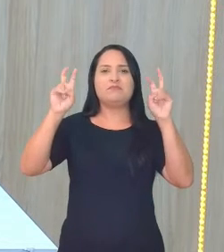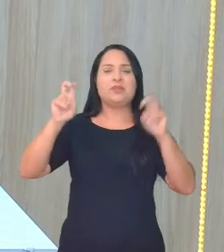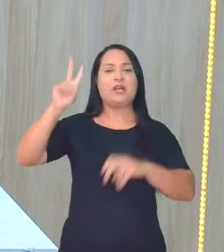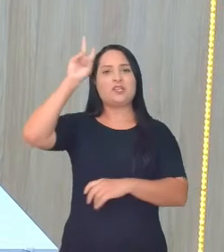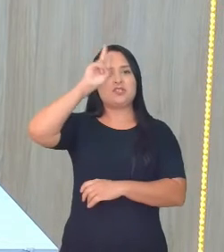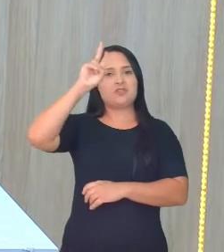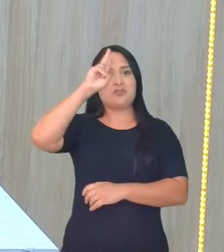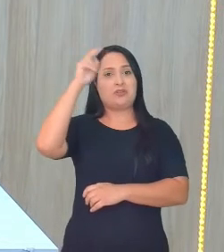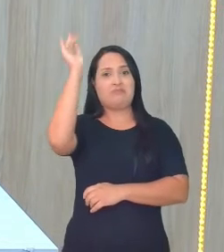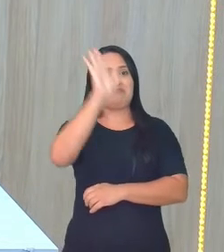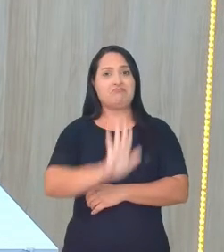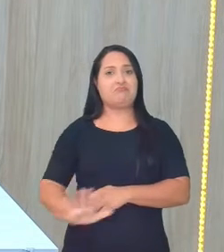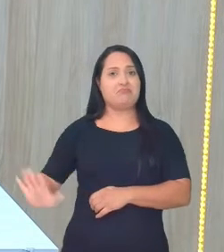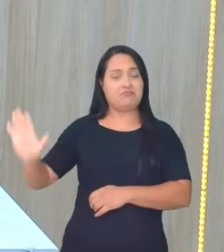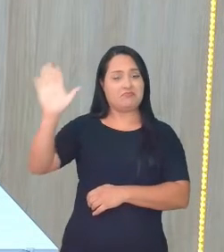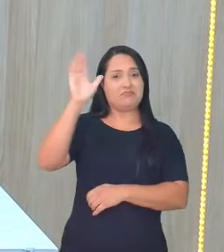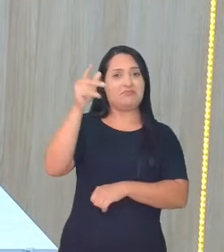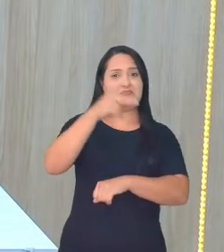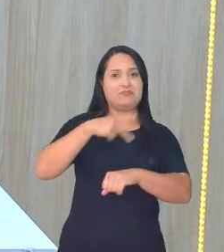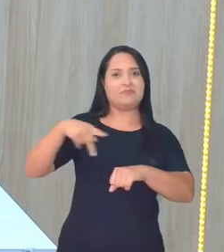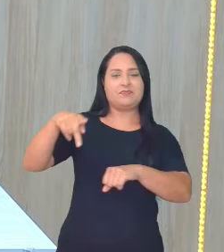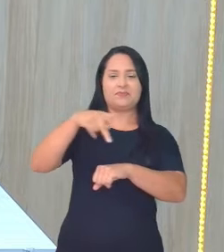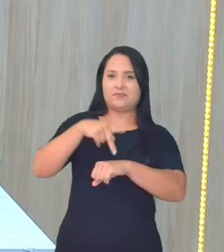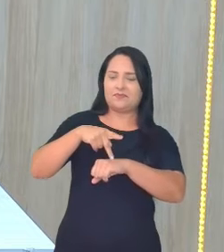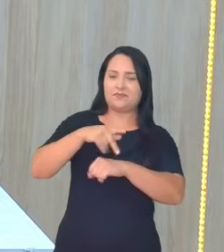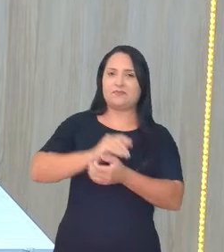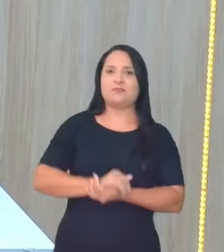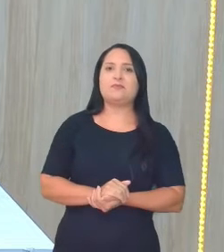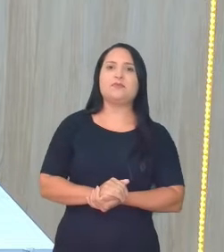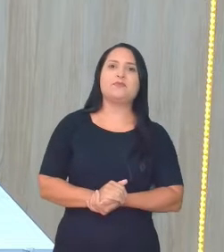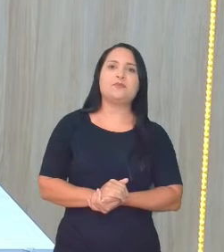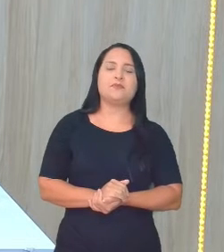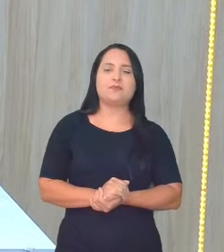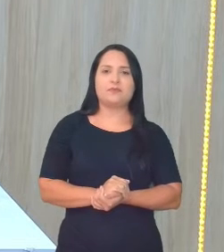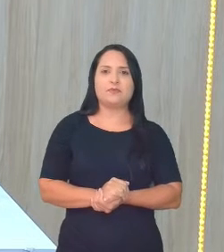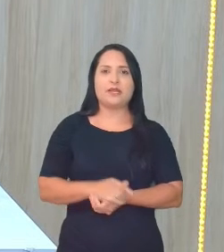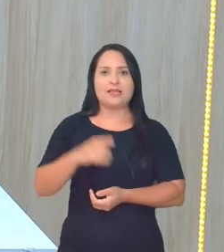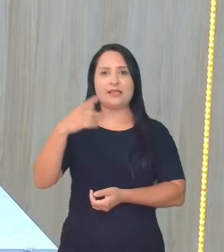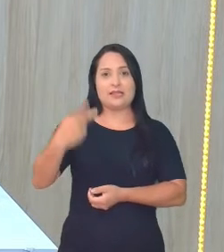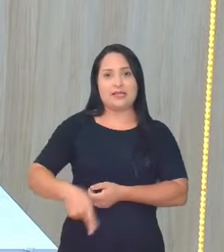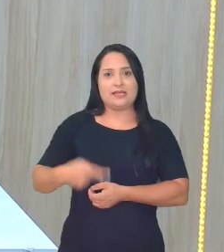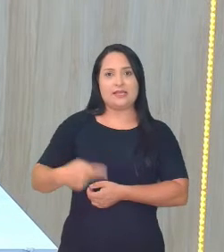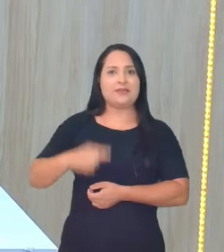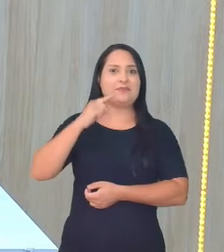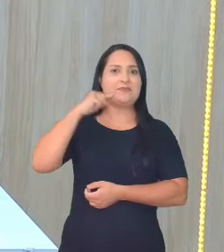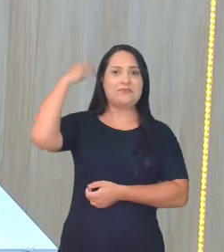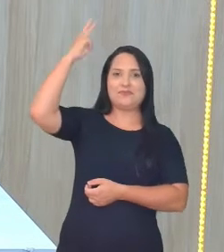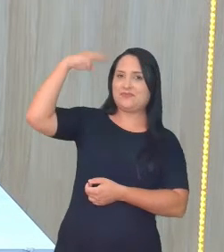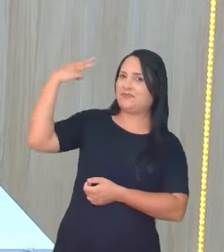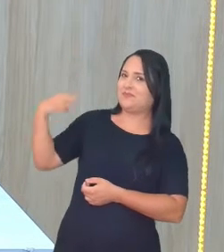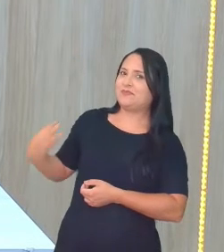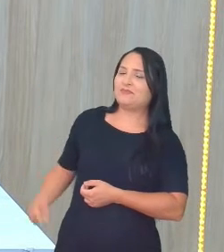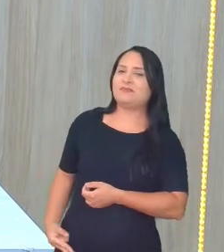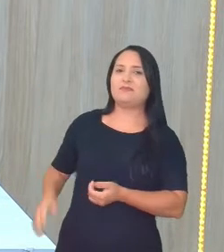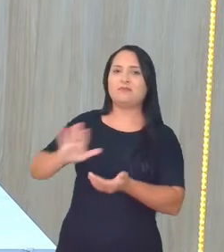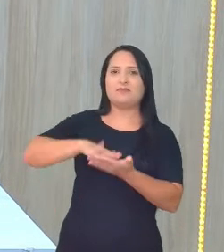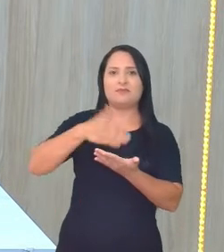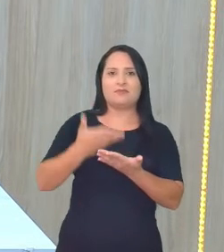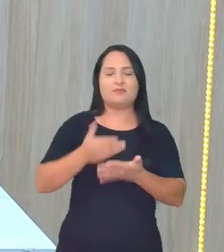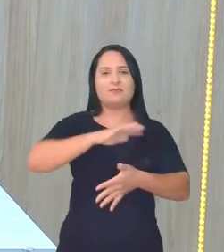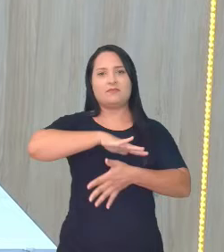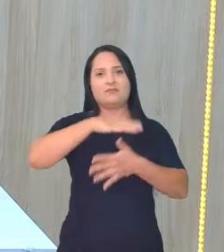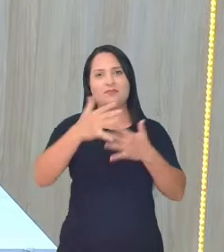nosso país, né? Então, a gente conta aqui com a presença de Melise, fazendo a interpretação